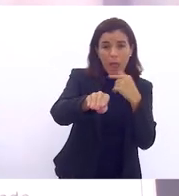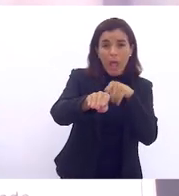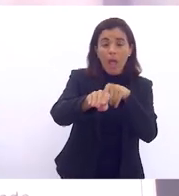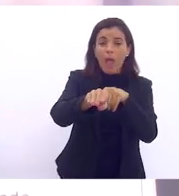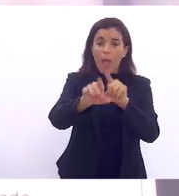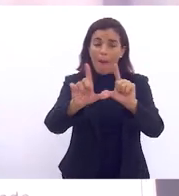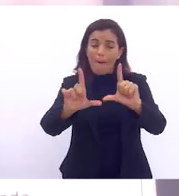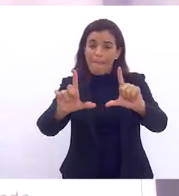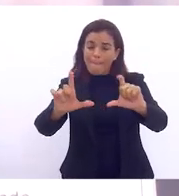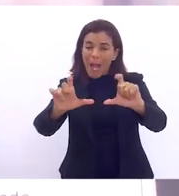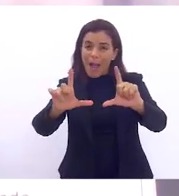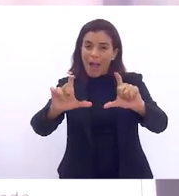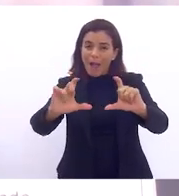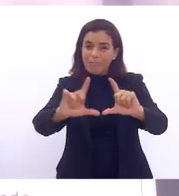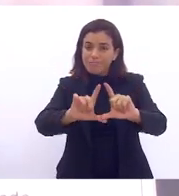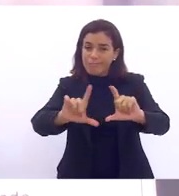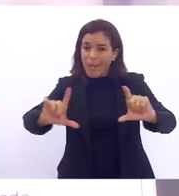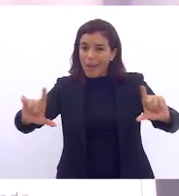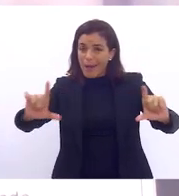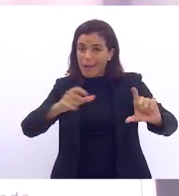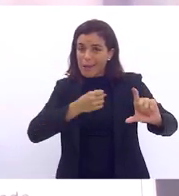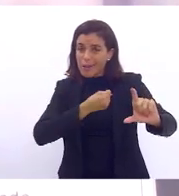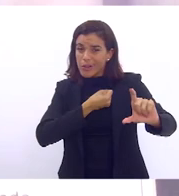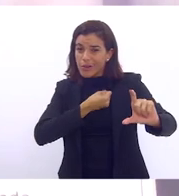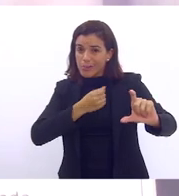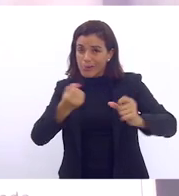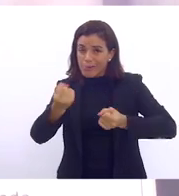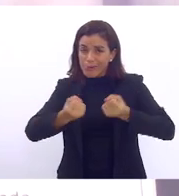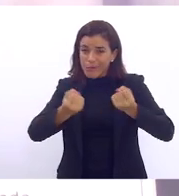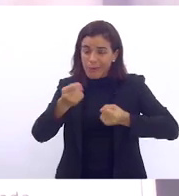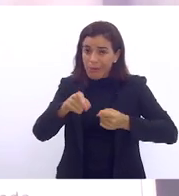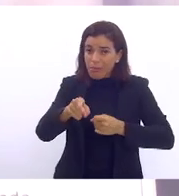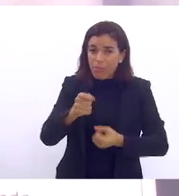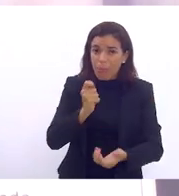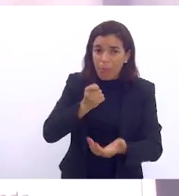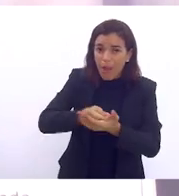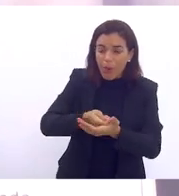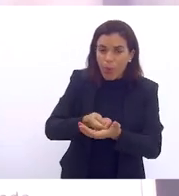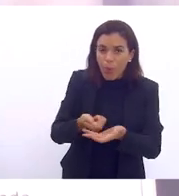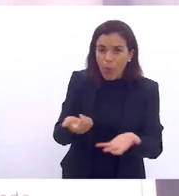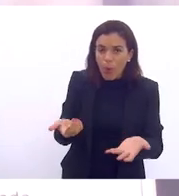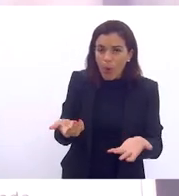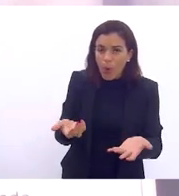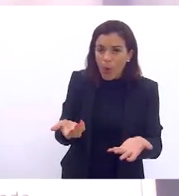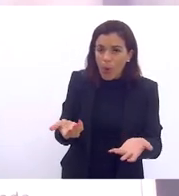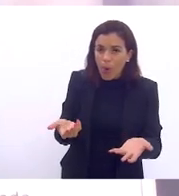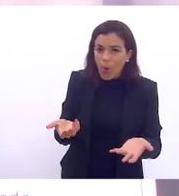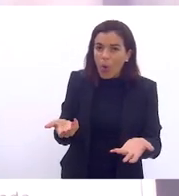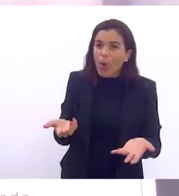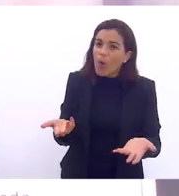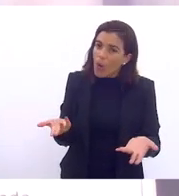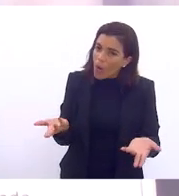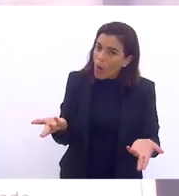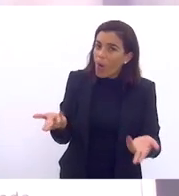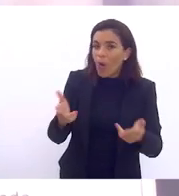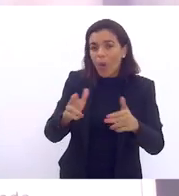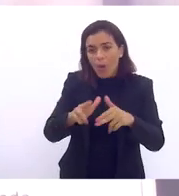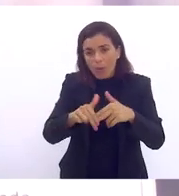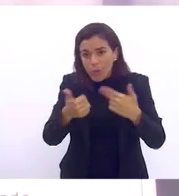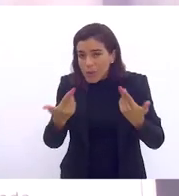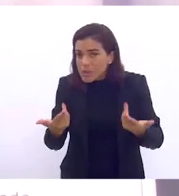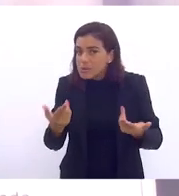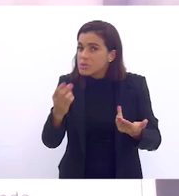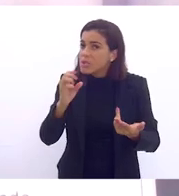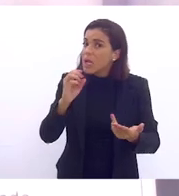placa foi identificada você não realizou o pagamento e portanto você se você não